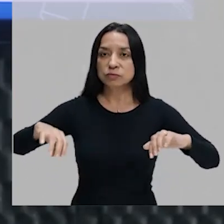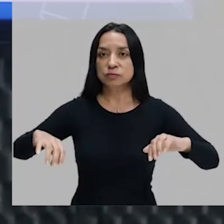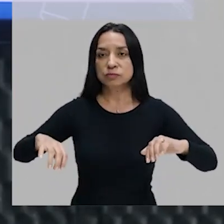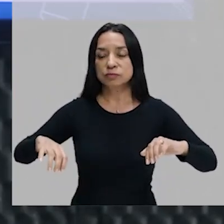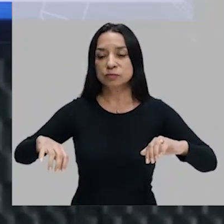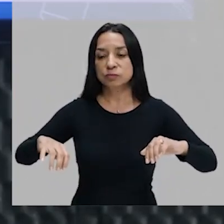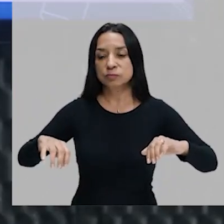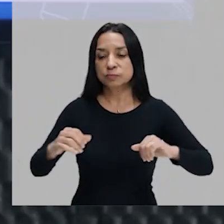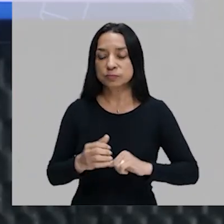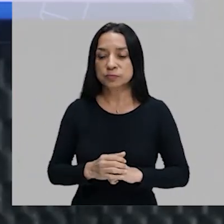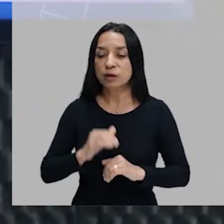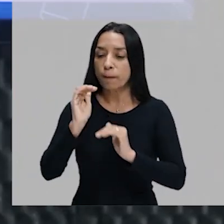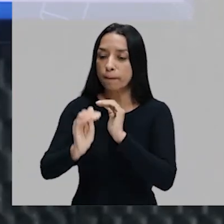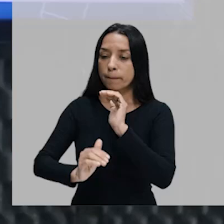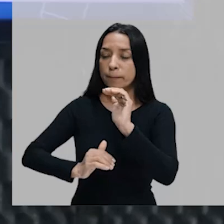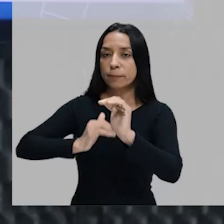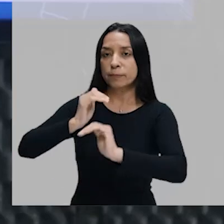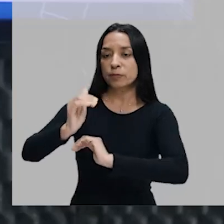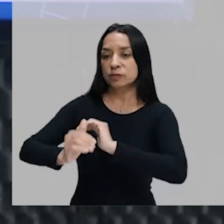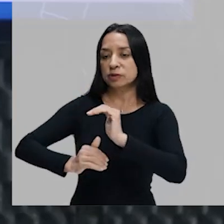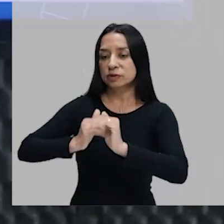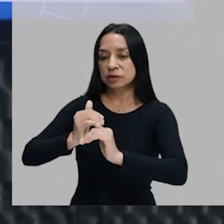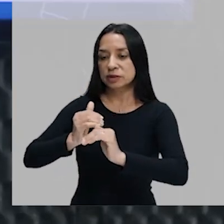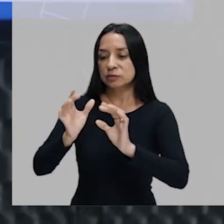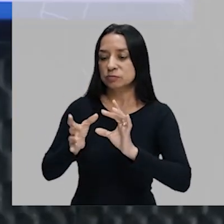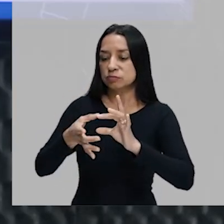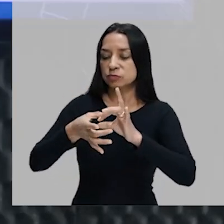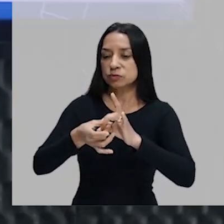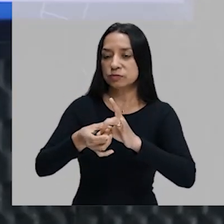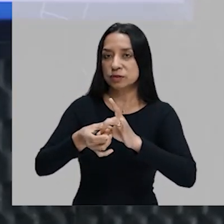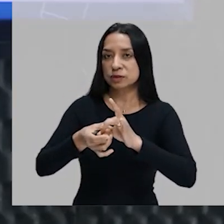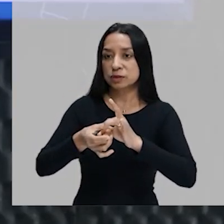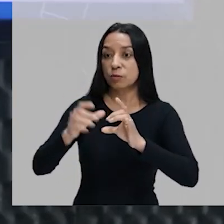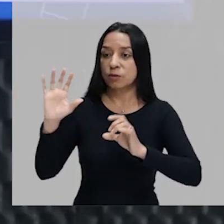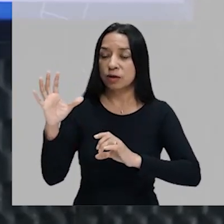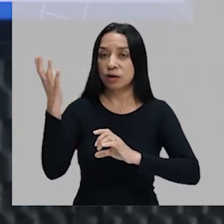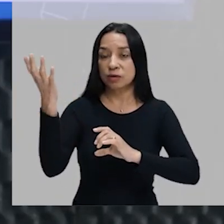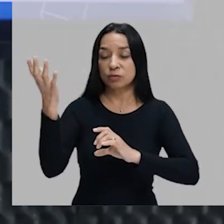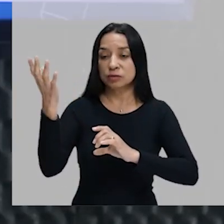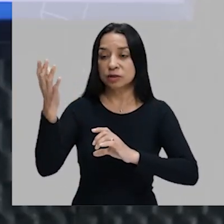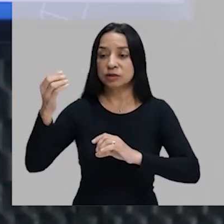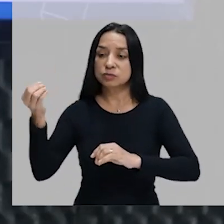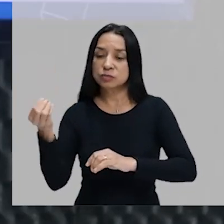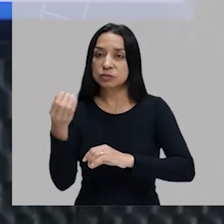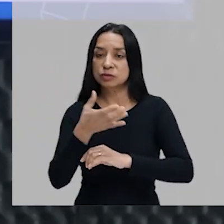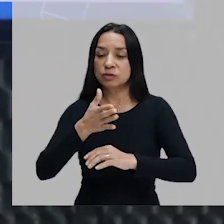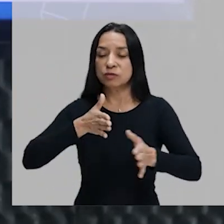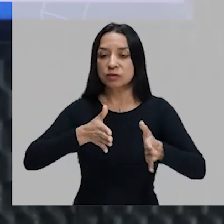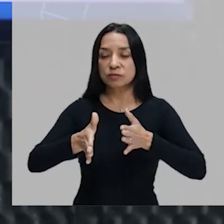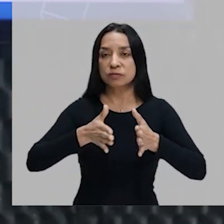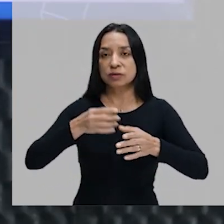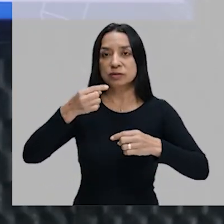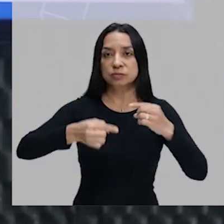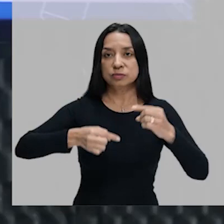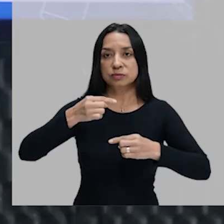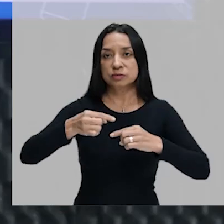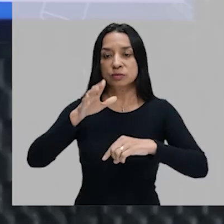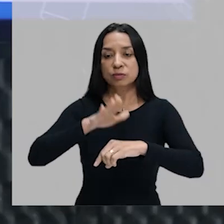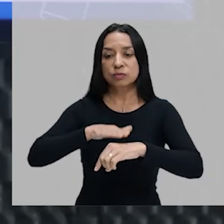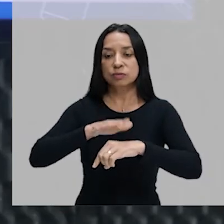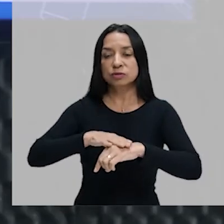vai passar por um processo de unificação em uma nova fase política, que é o chamado Médio